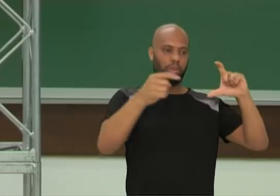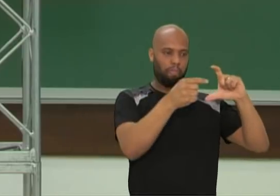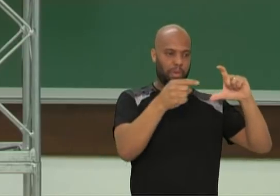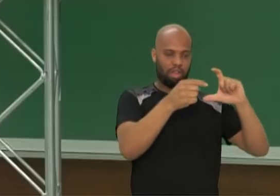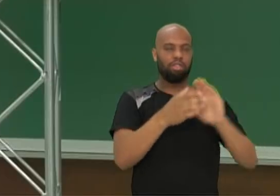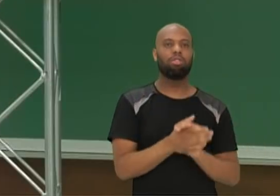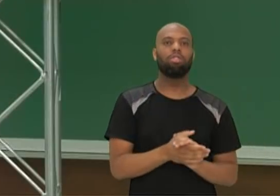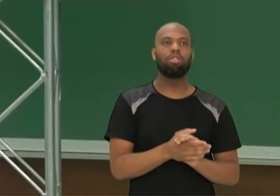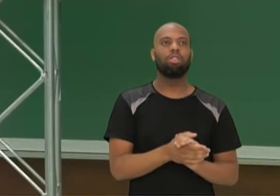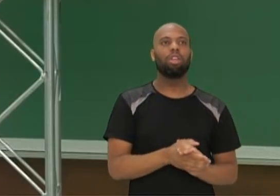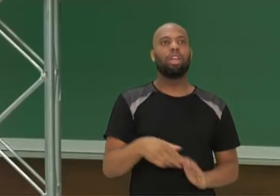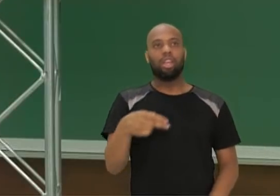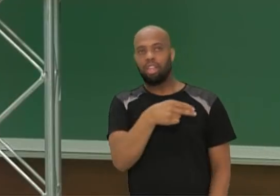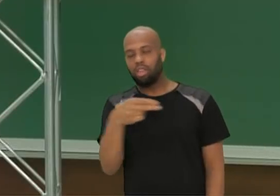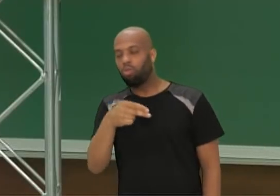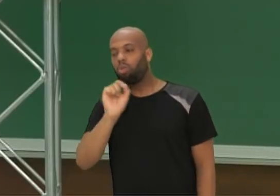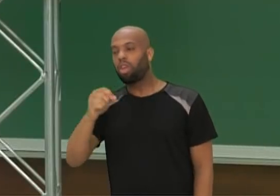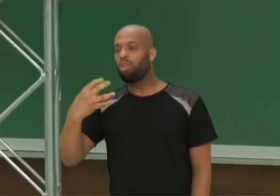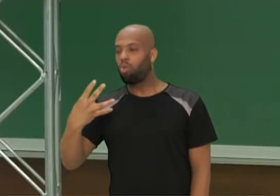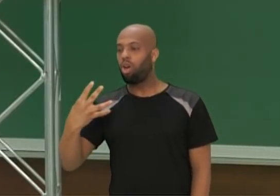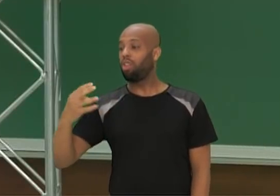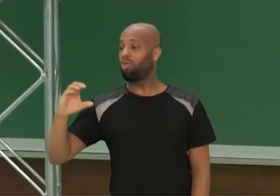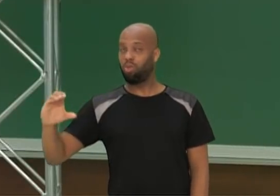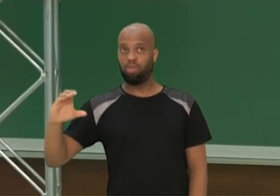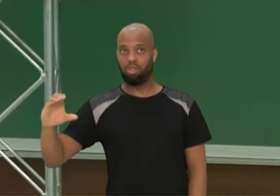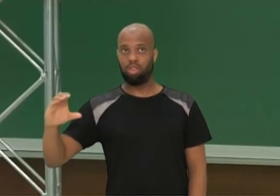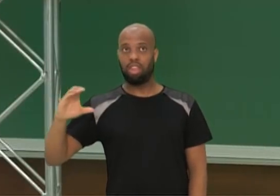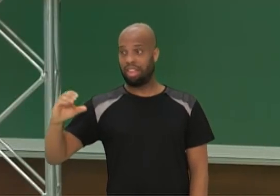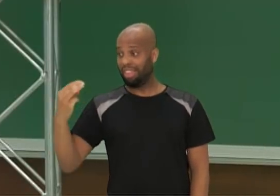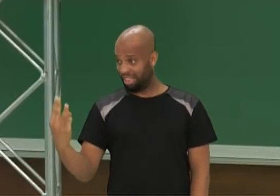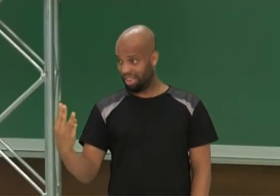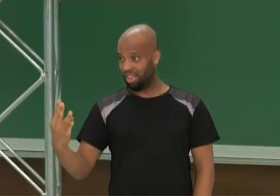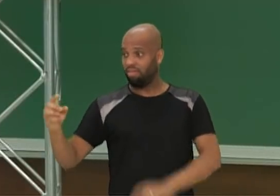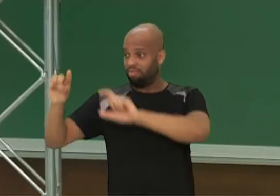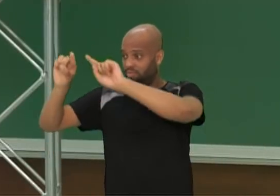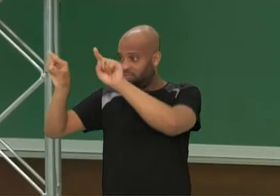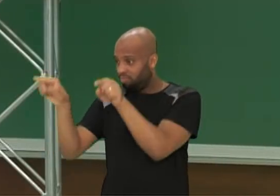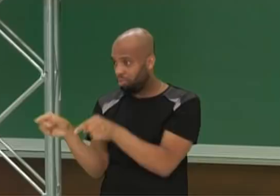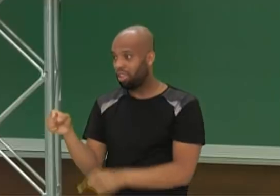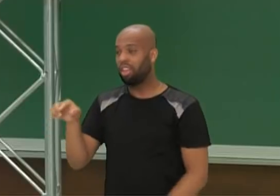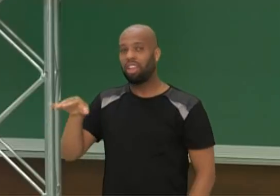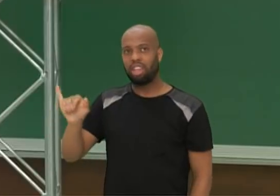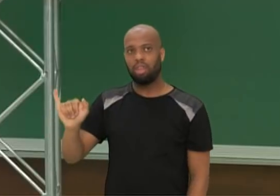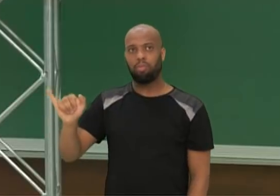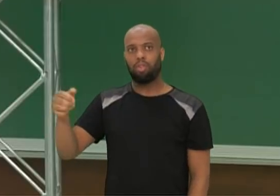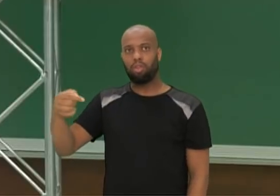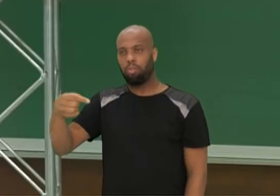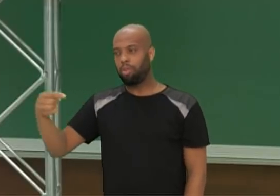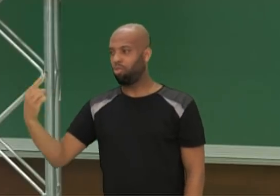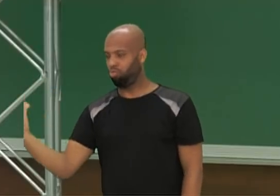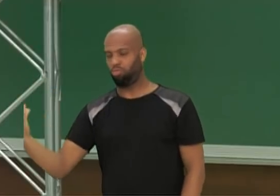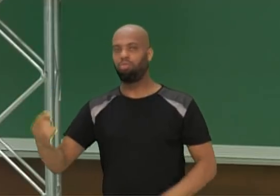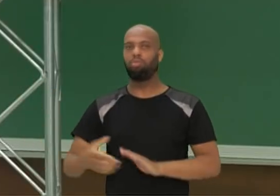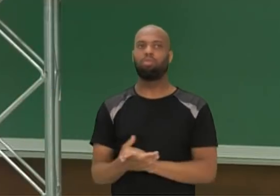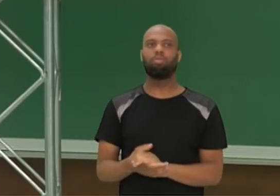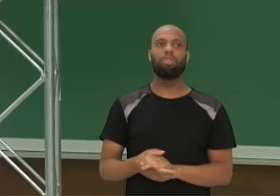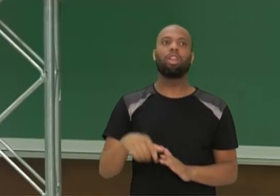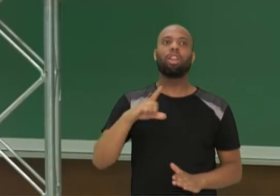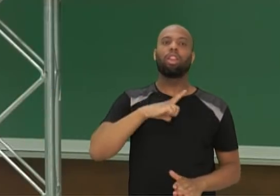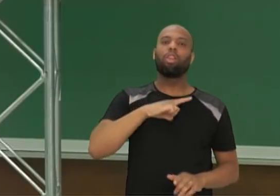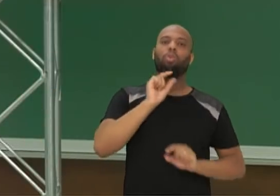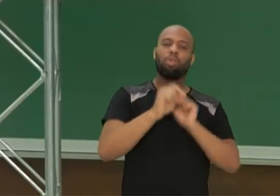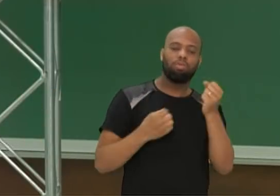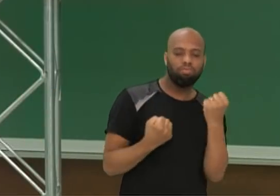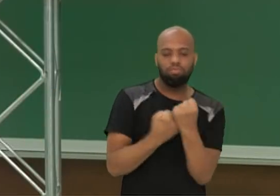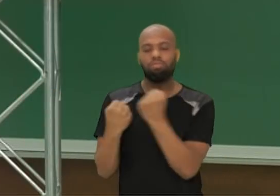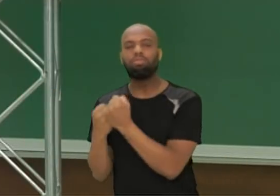Então, tudo isso é igual a 4c, y menos o y do vértice, que é menos 1. Eu substituí